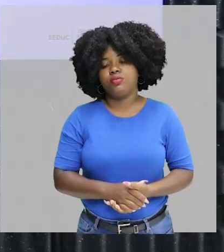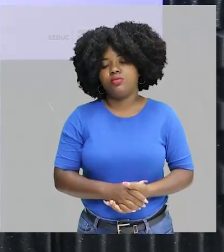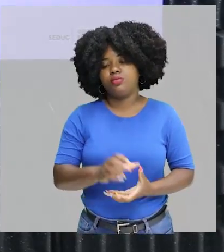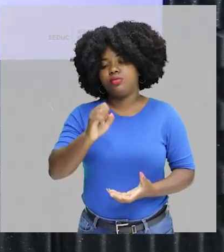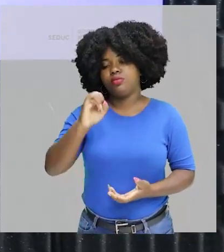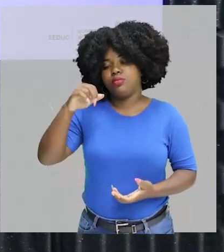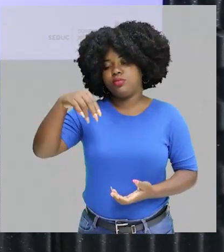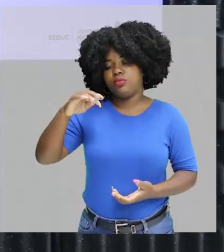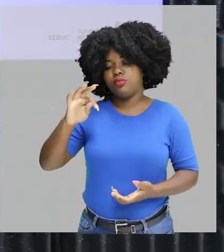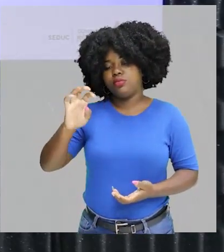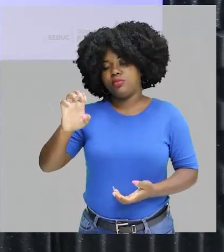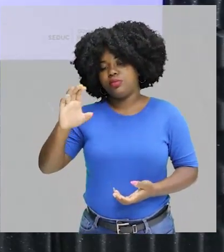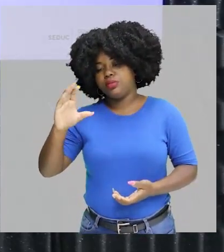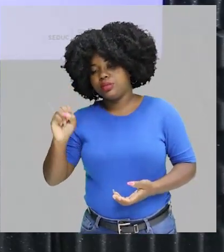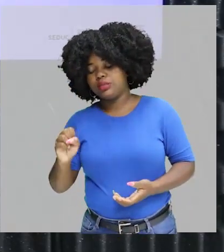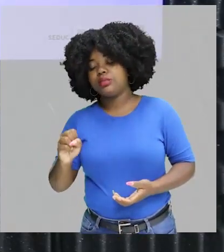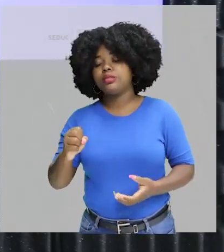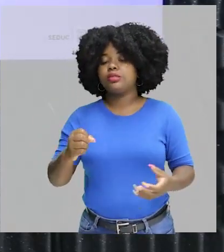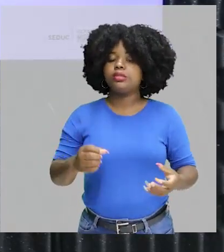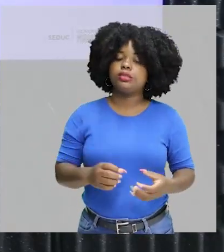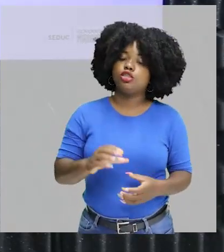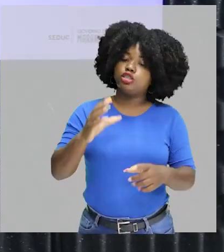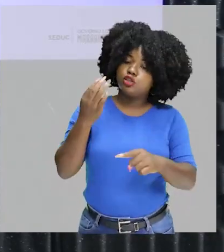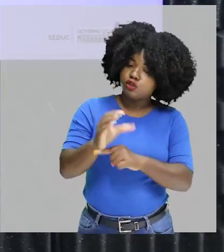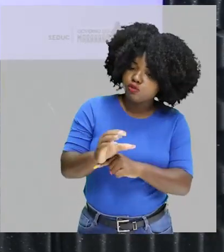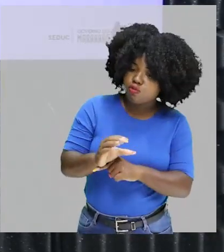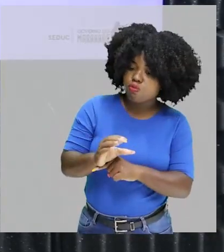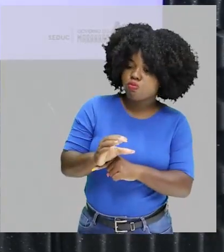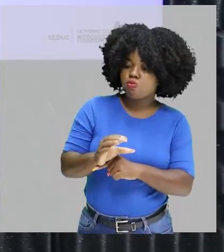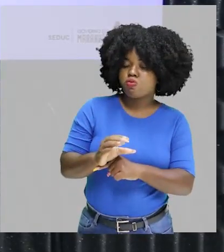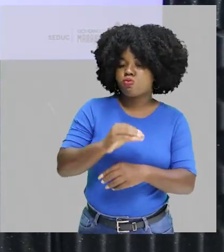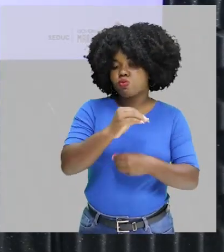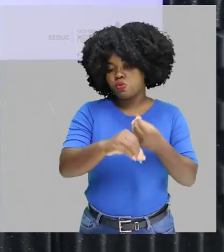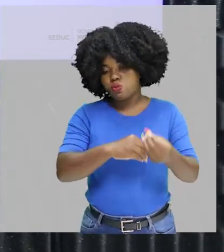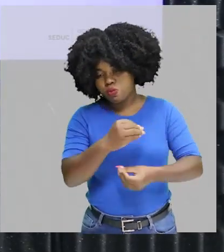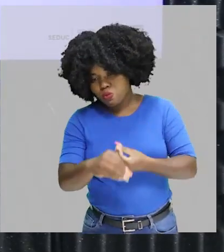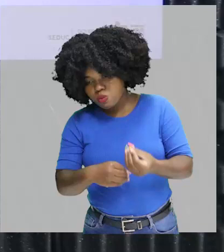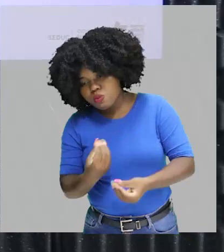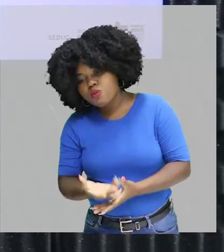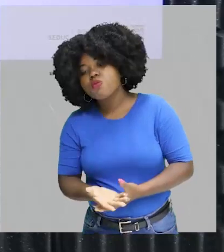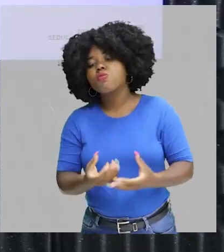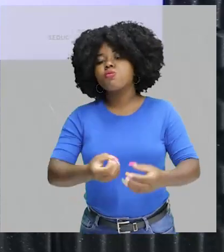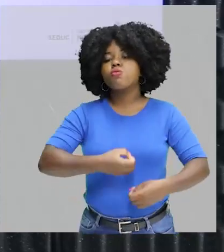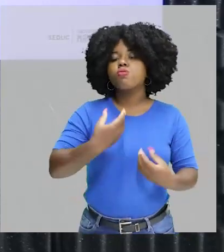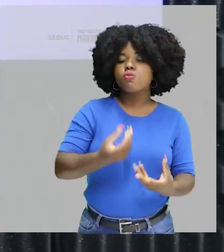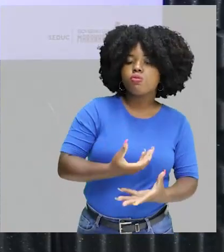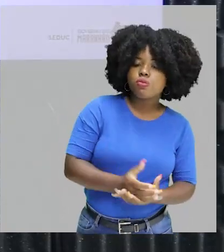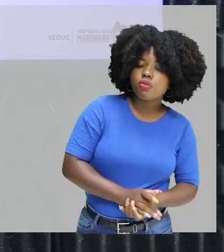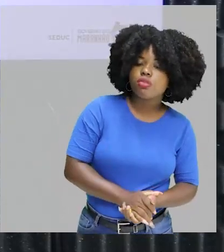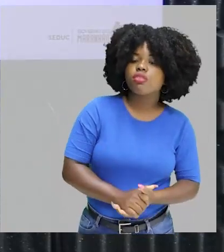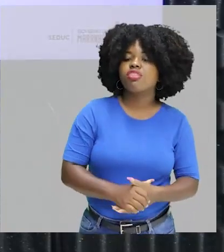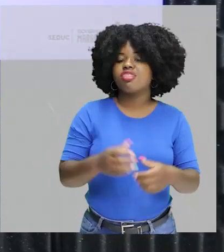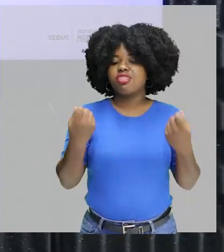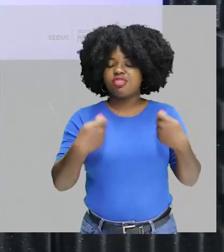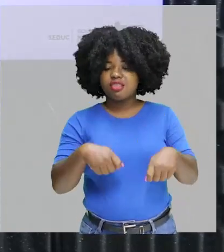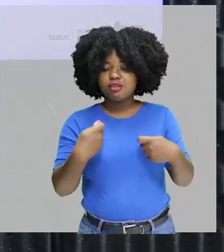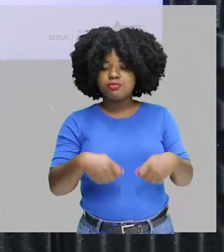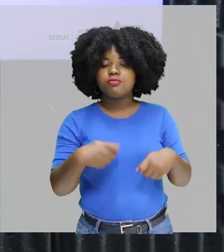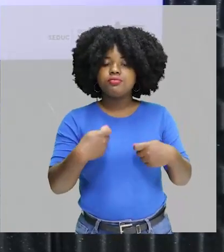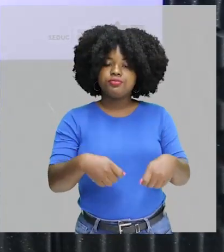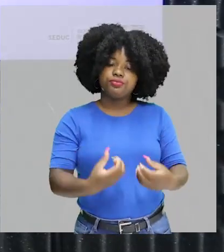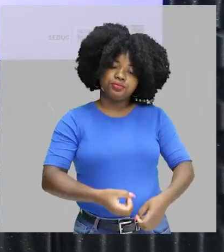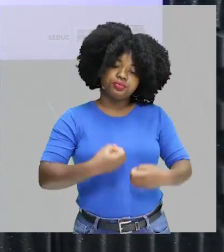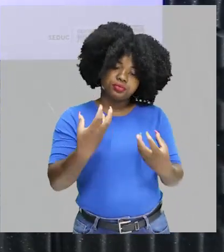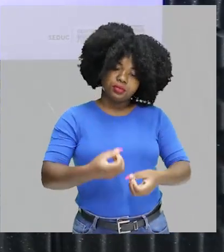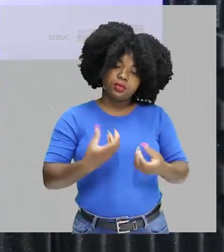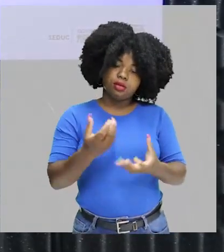de síntese de carbonos, são as reações, síntese dos alcanos, são as reações necessárias para a formação